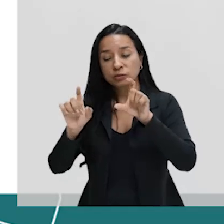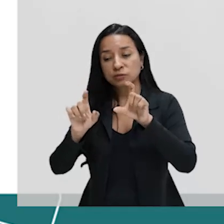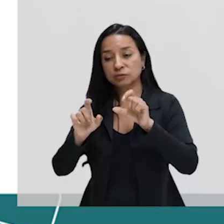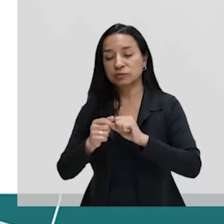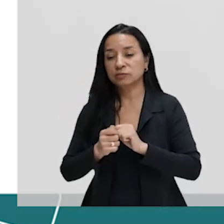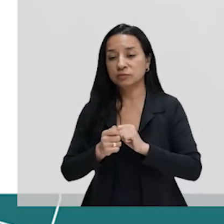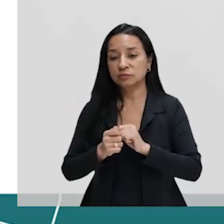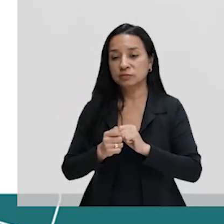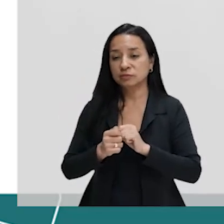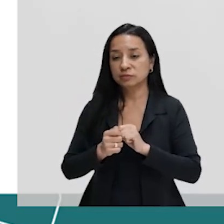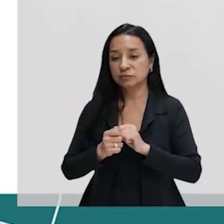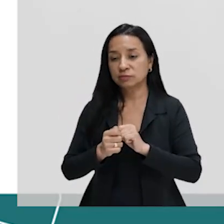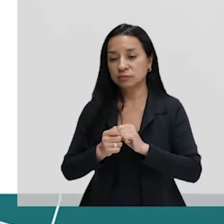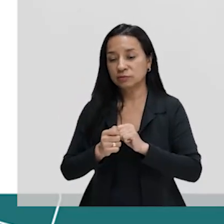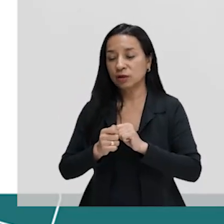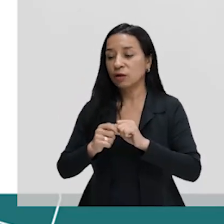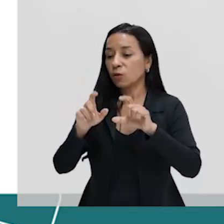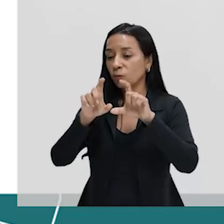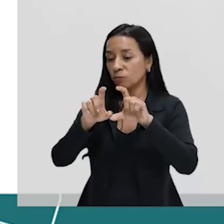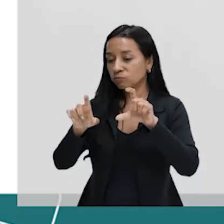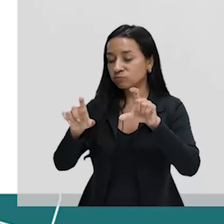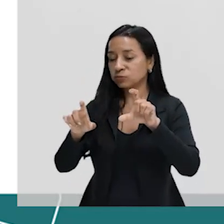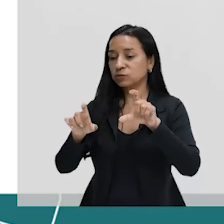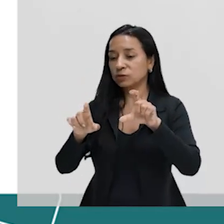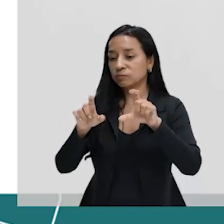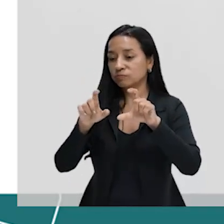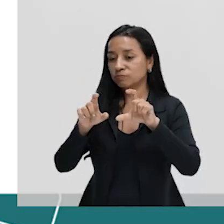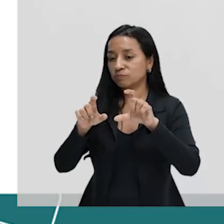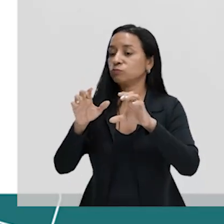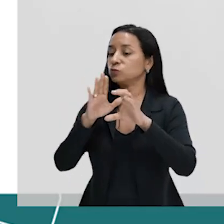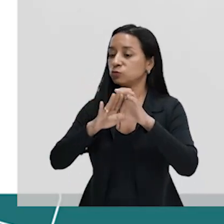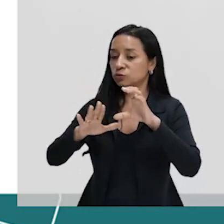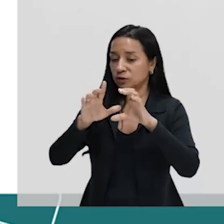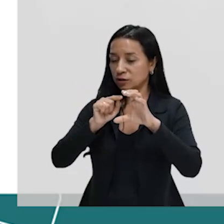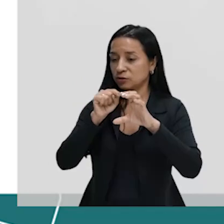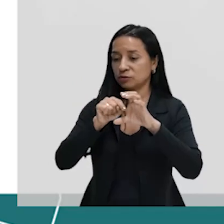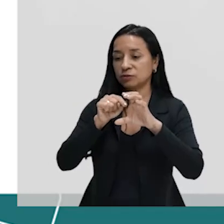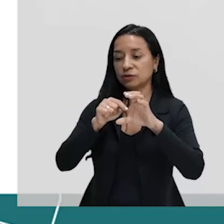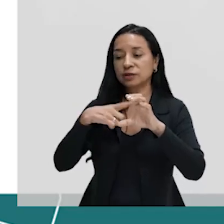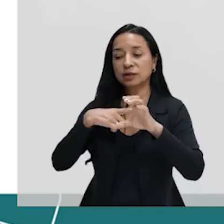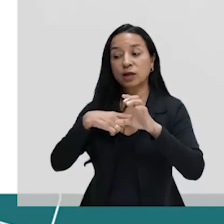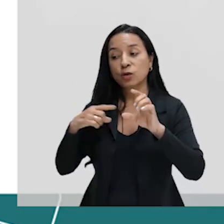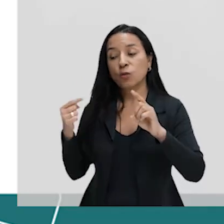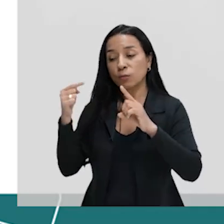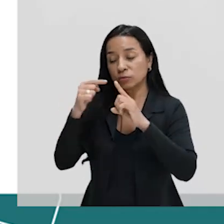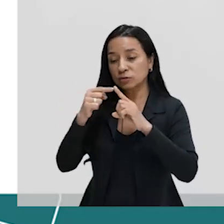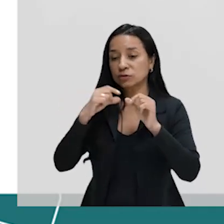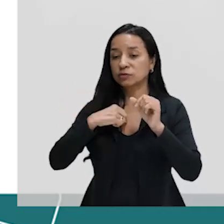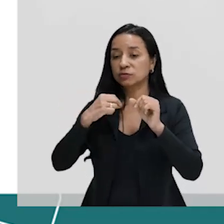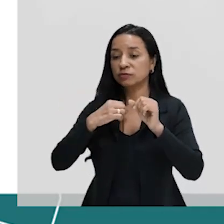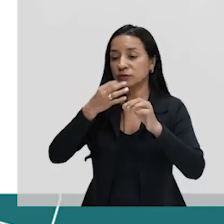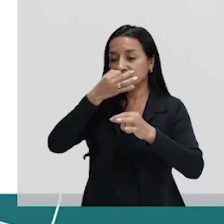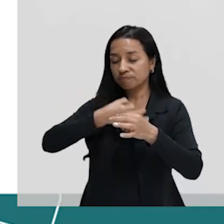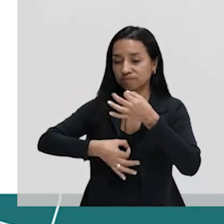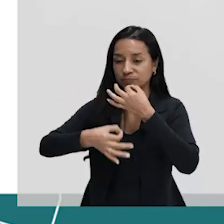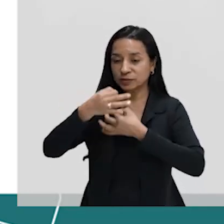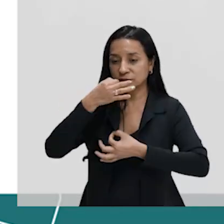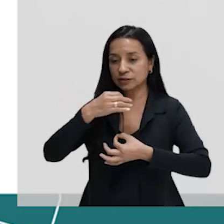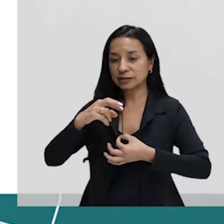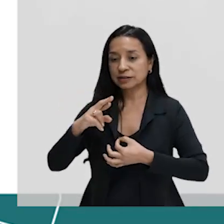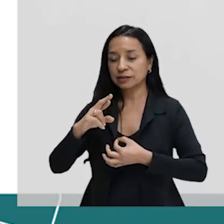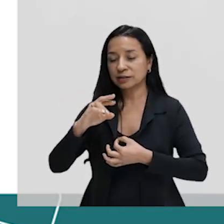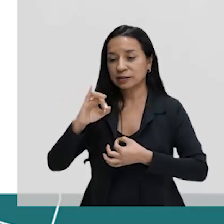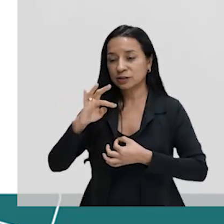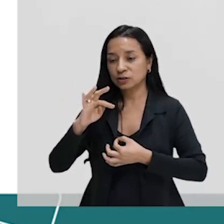uma tirinha, é uma charge. Para que serve a charge? A charge ela tem o objetivo de fazer uma crítica. Né? Então, para